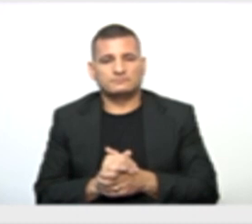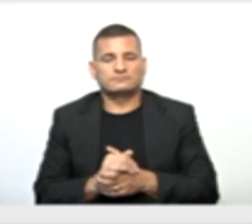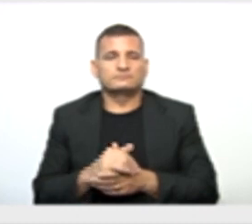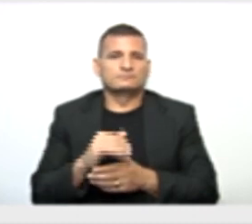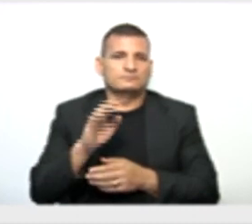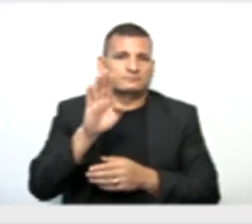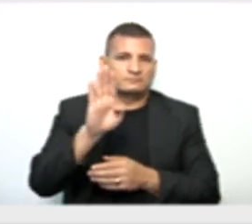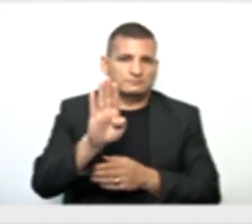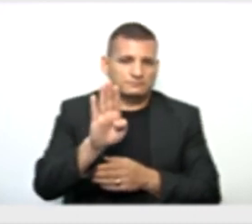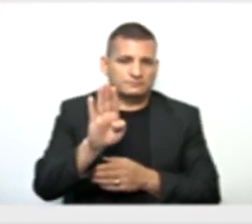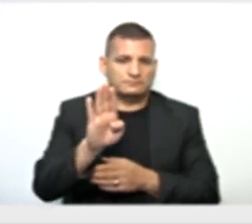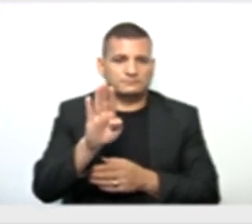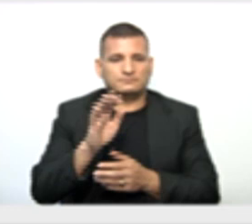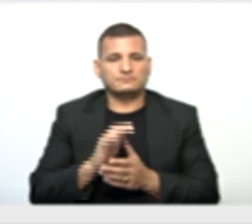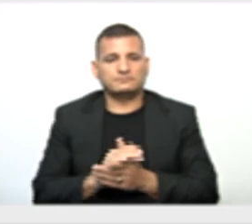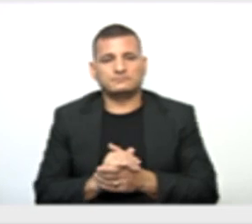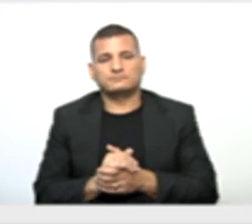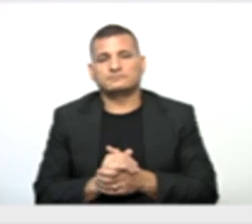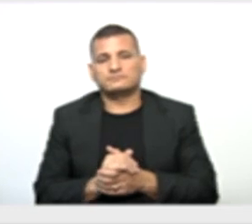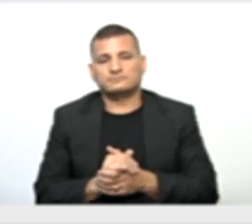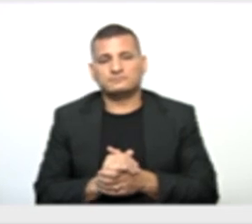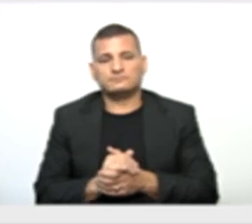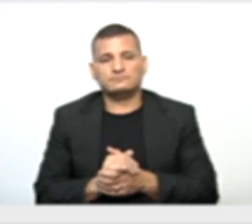B da mesma forma.